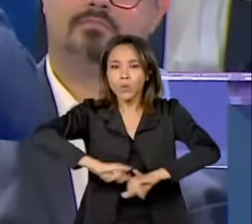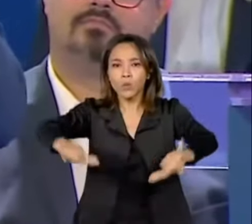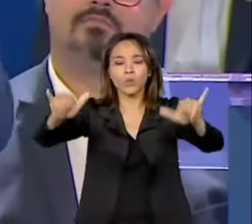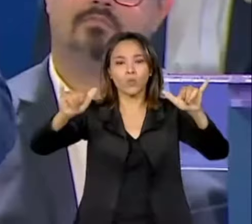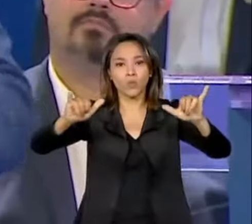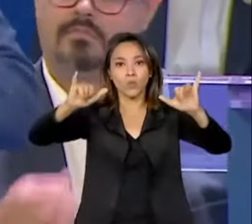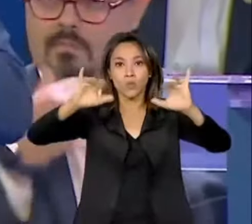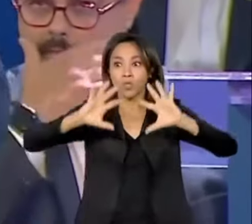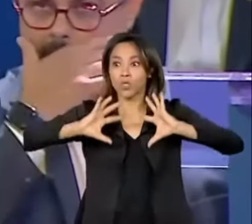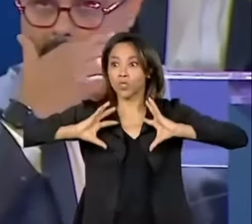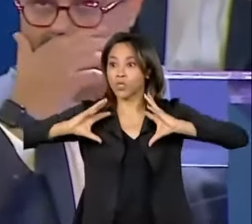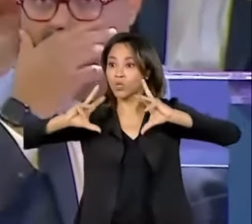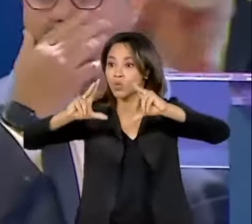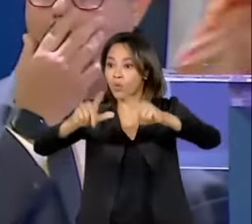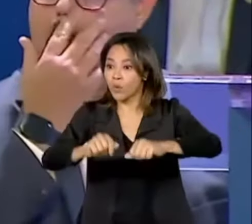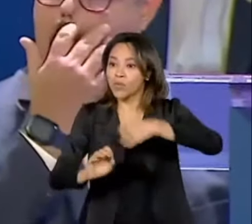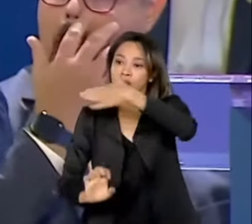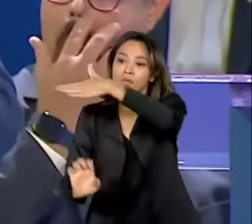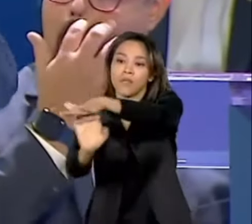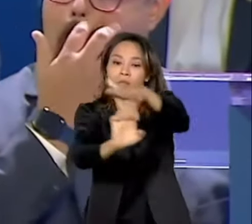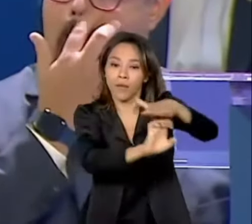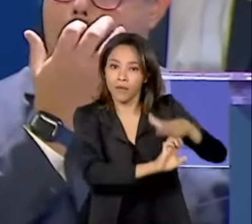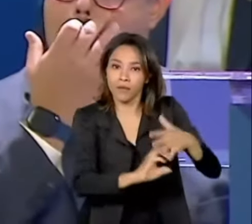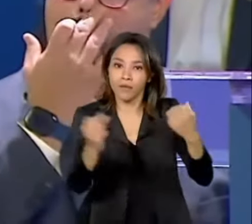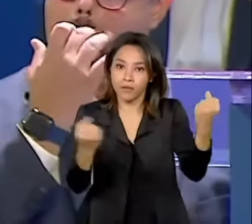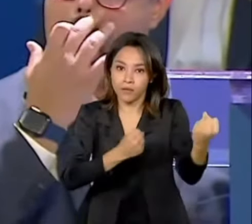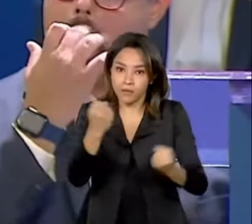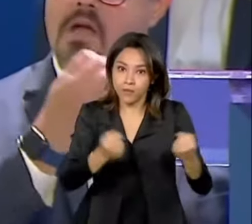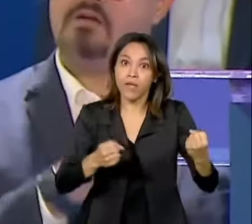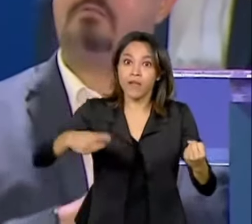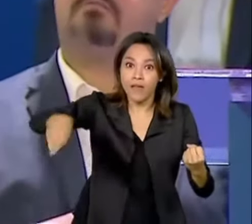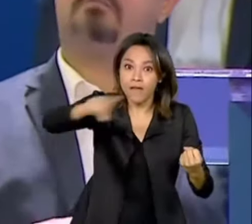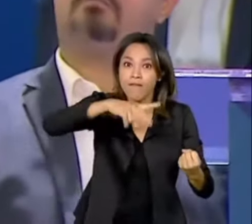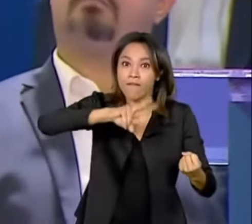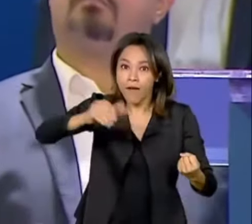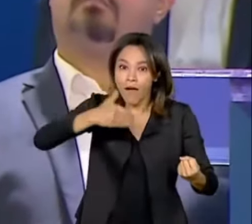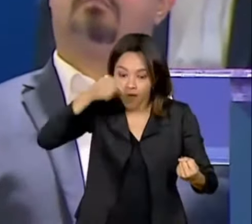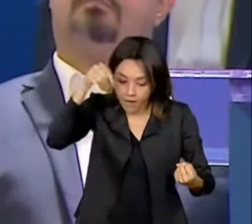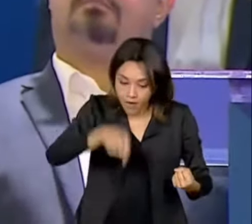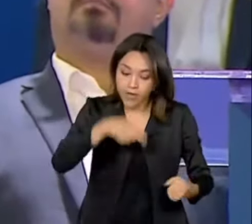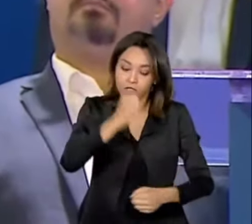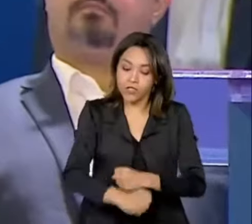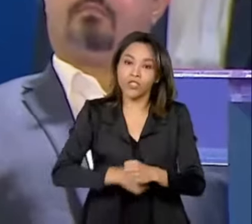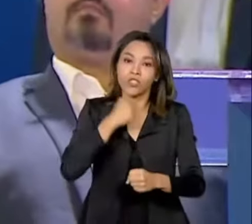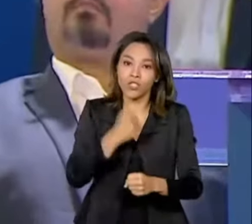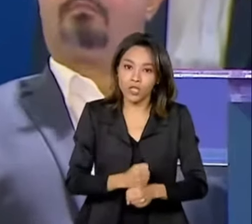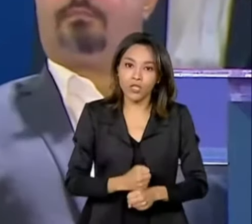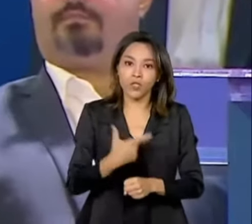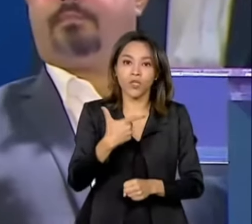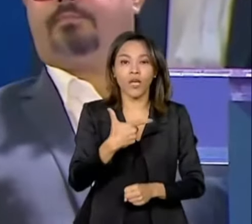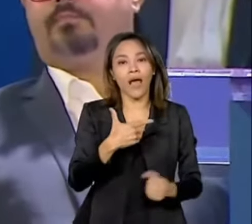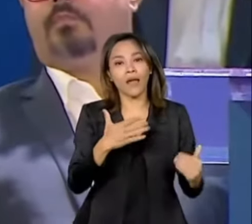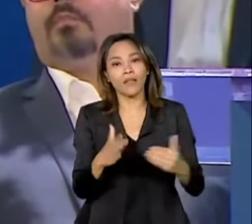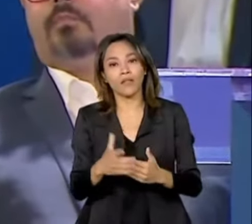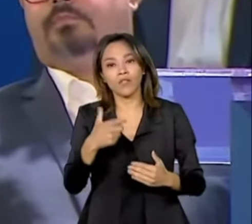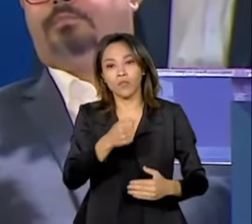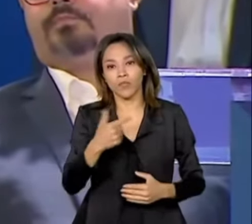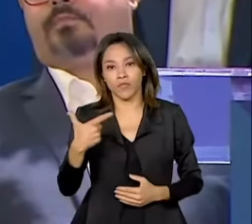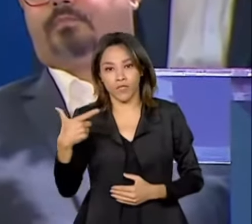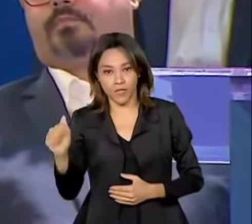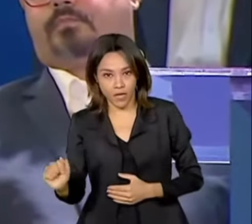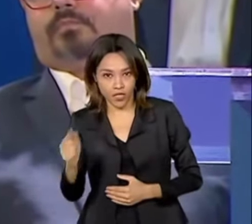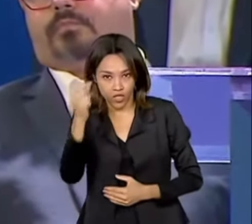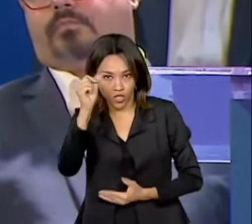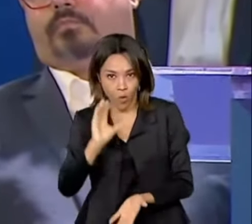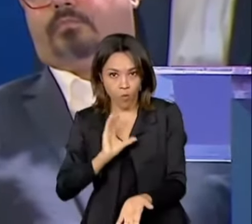todas as empresas automobilísticas que vão investir entre este ano e 2027 o